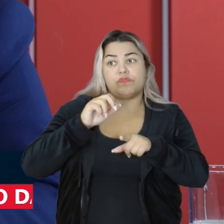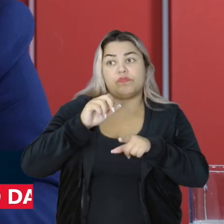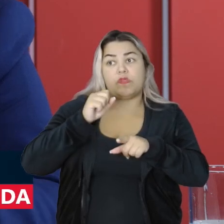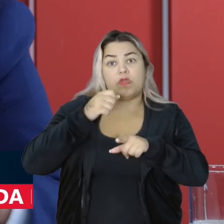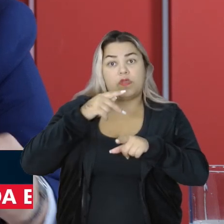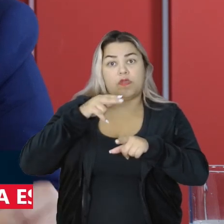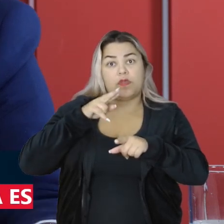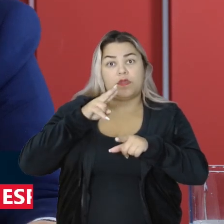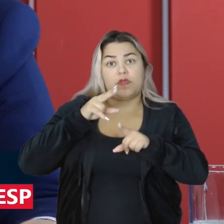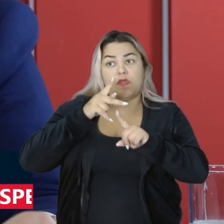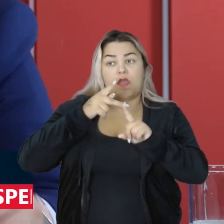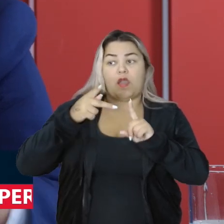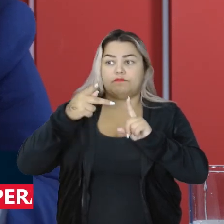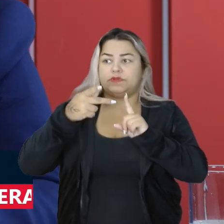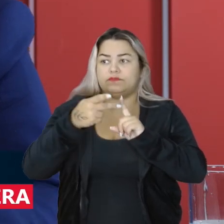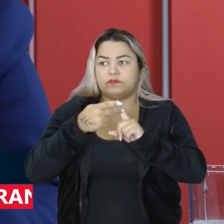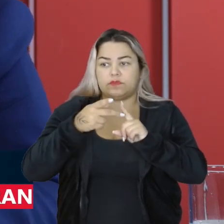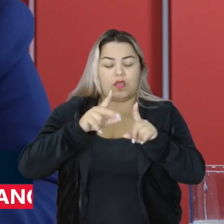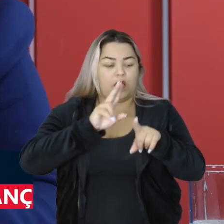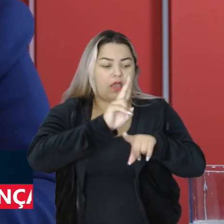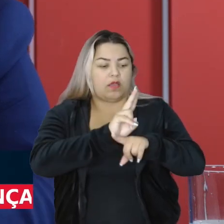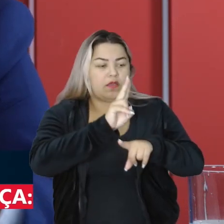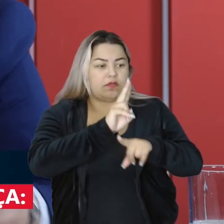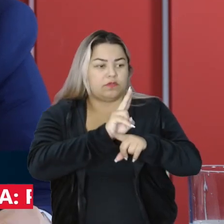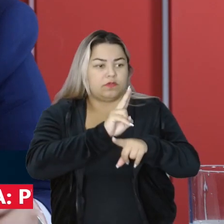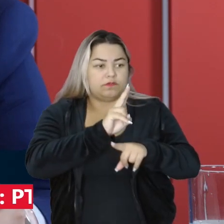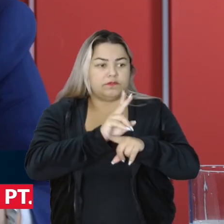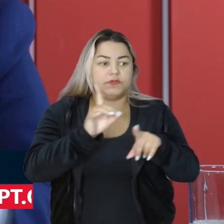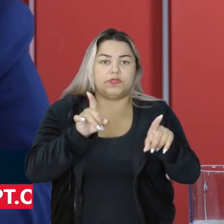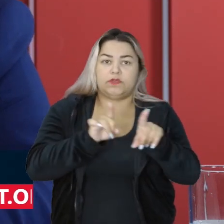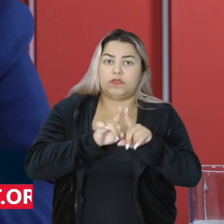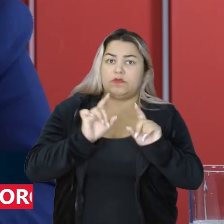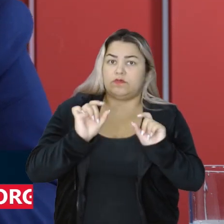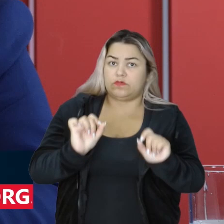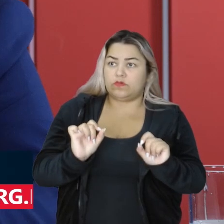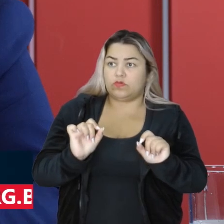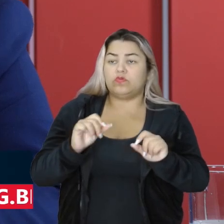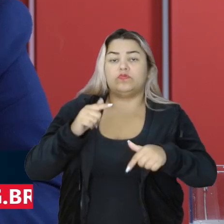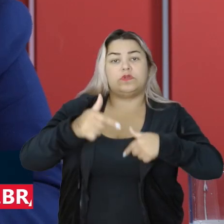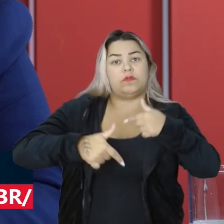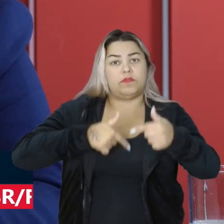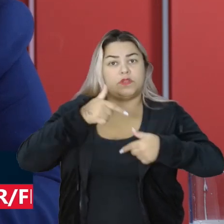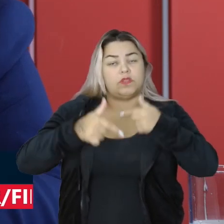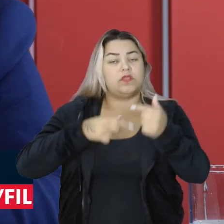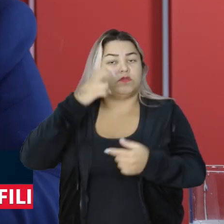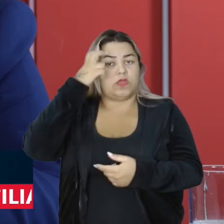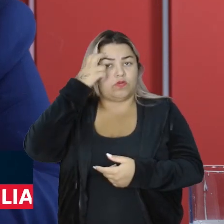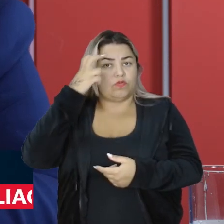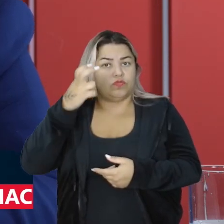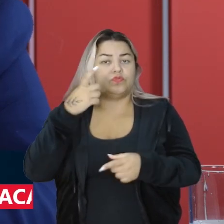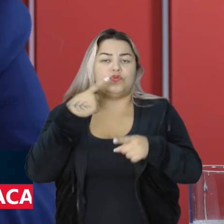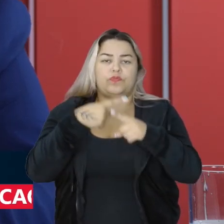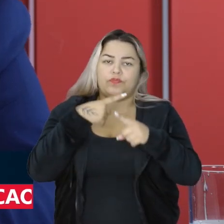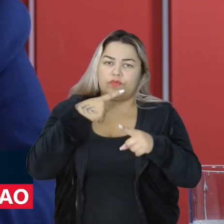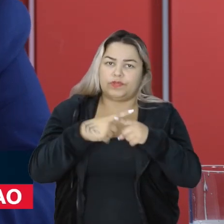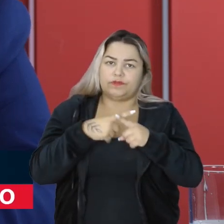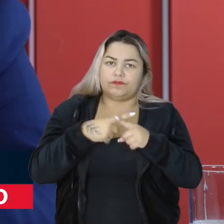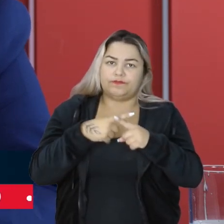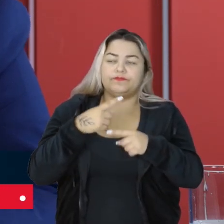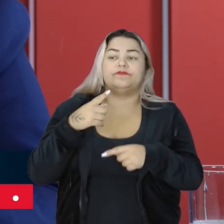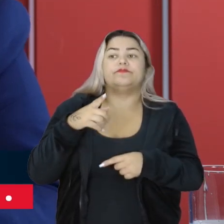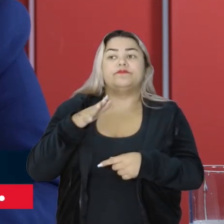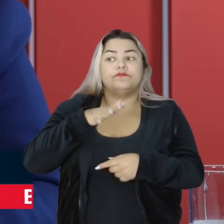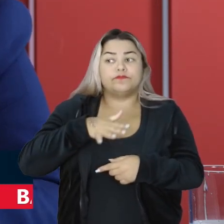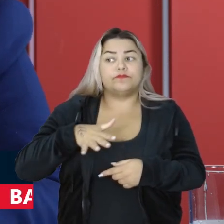buscar soluções de proteção laboral e previdencial para os trabalhadores da cultura, porque nós